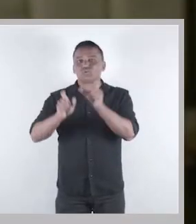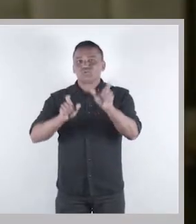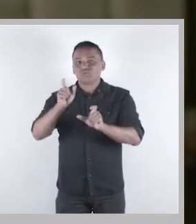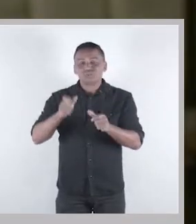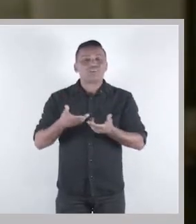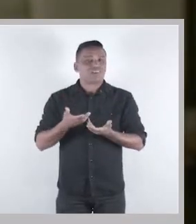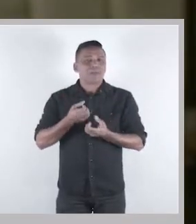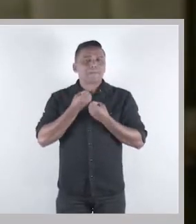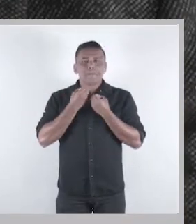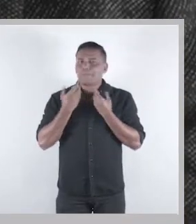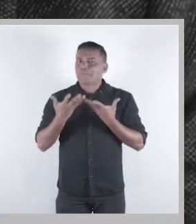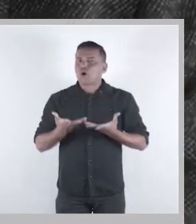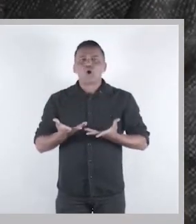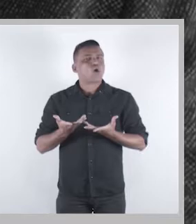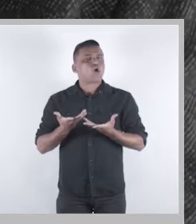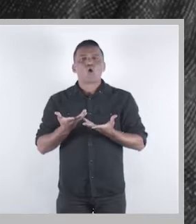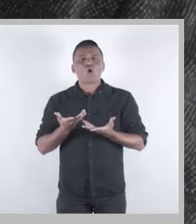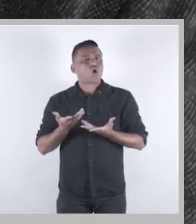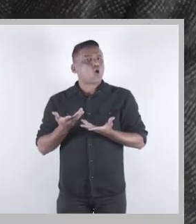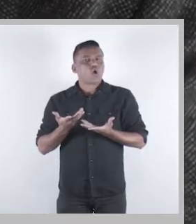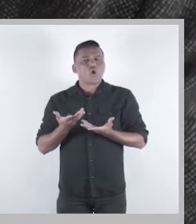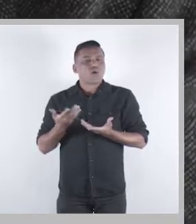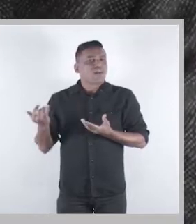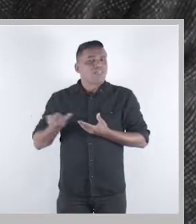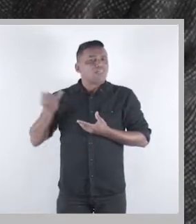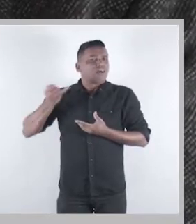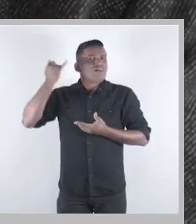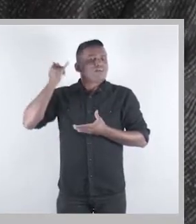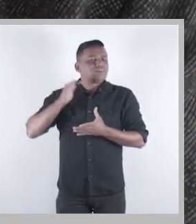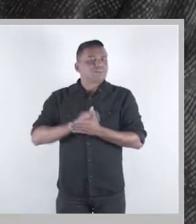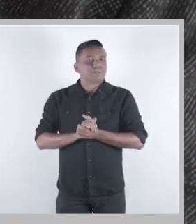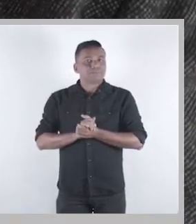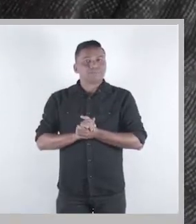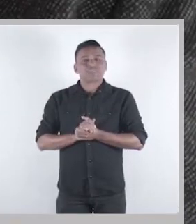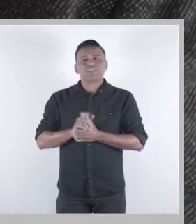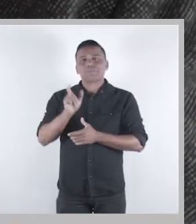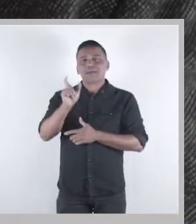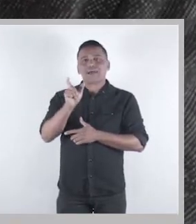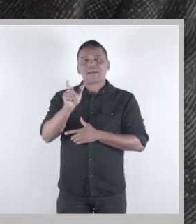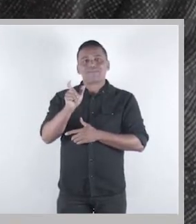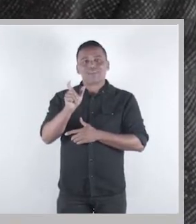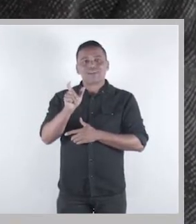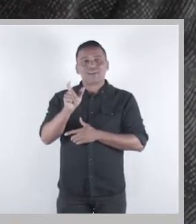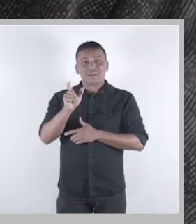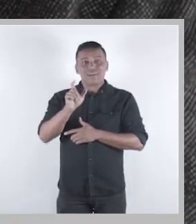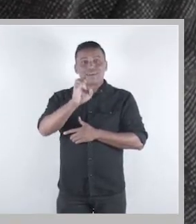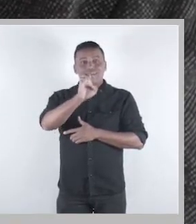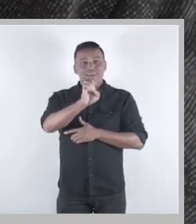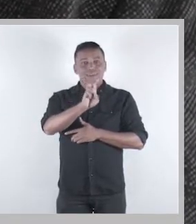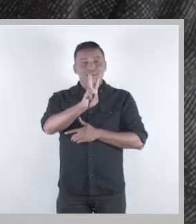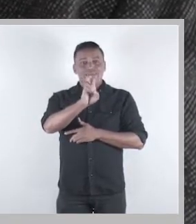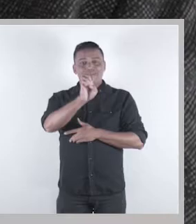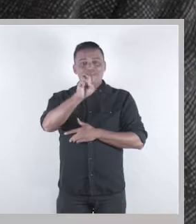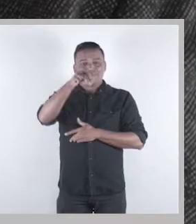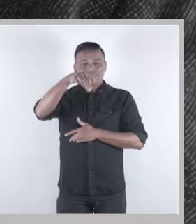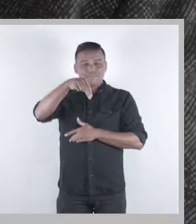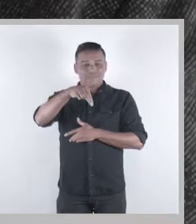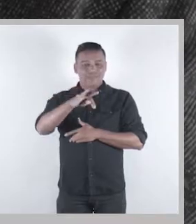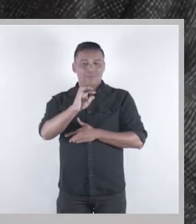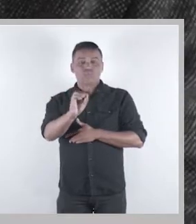que você falou até uma palavra importante o evento eu acho que a gente pensa em tradução é a